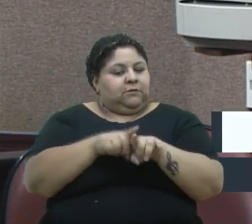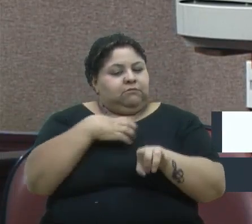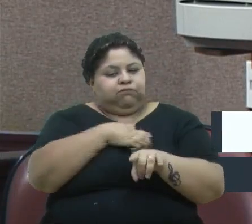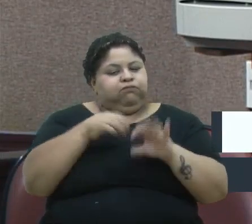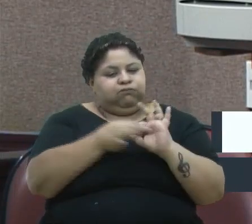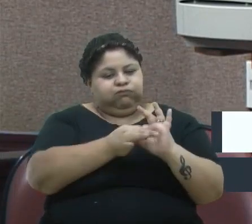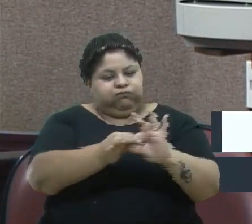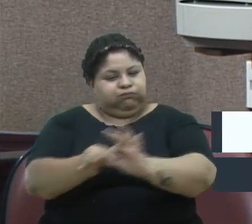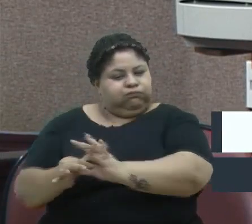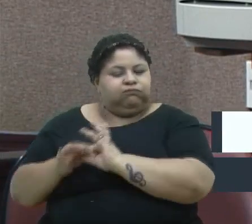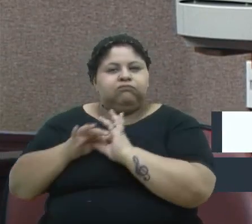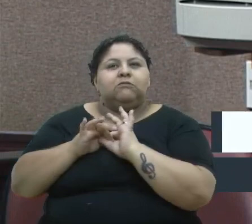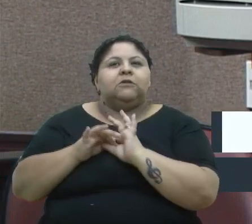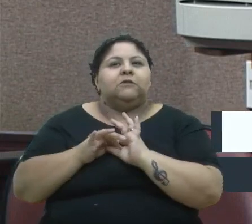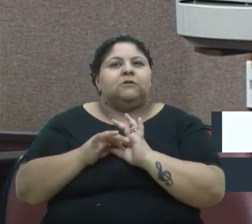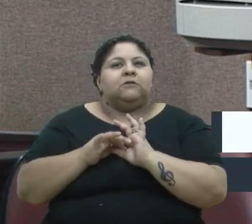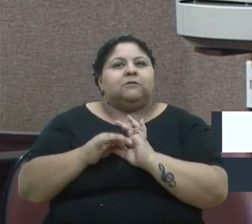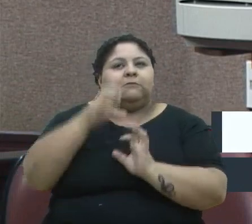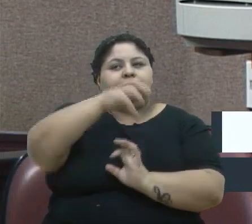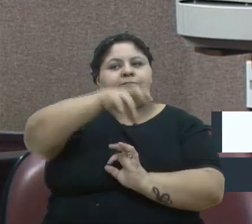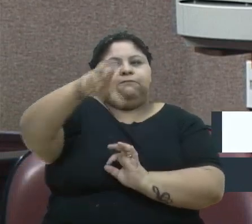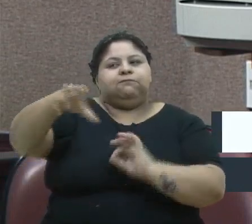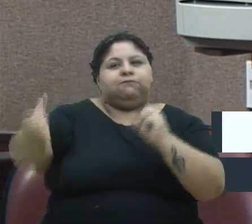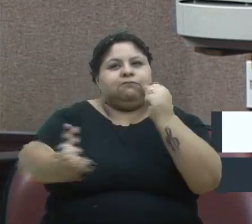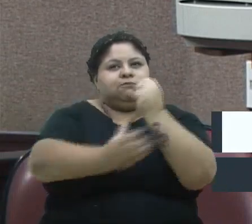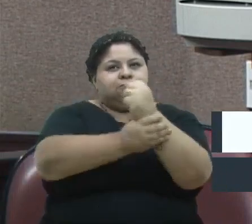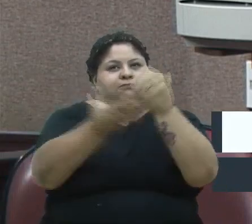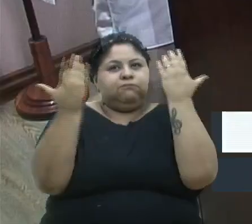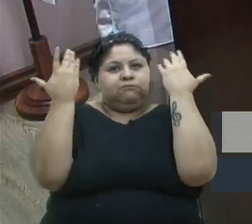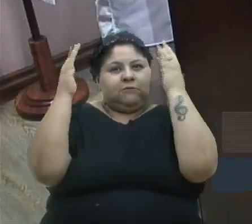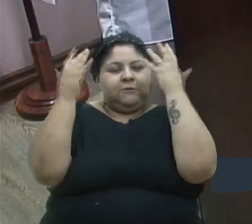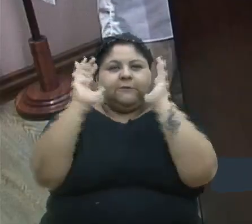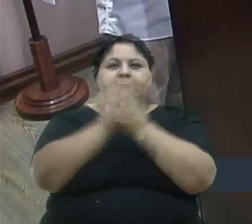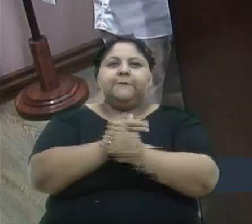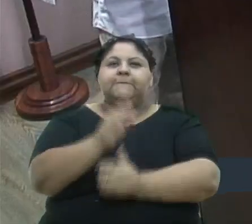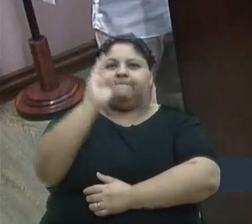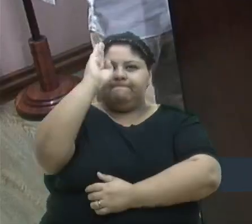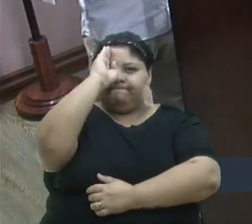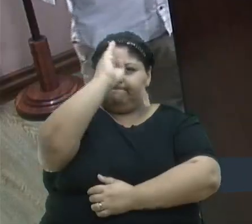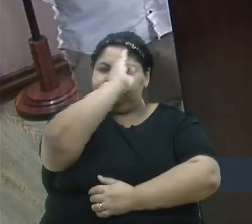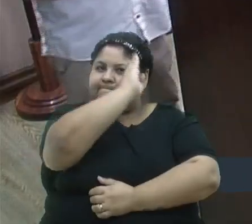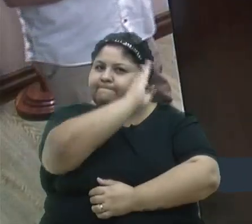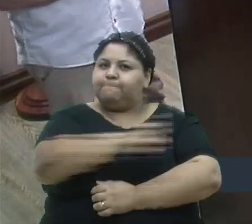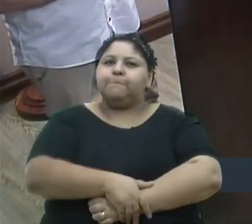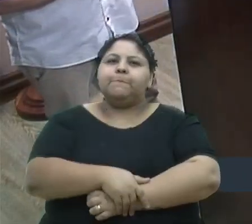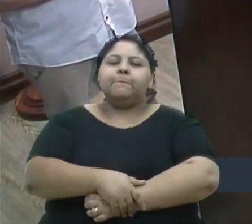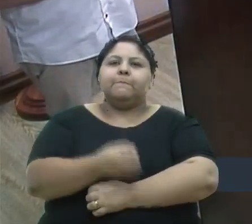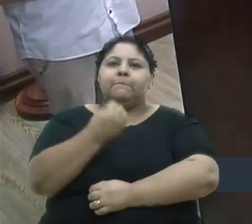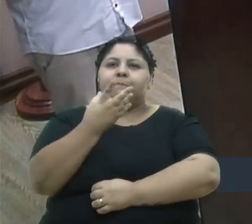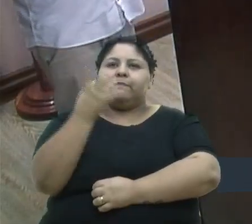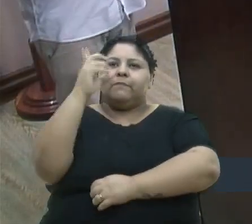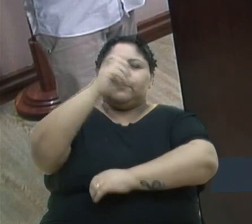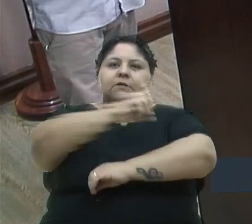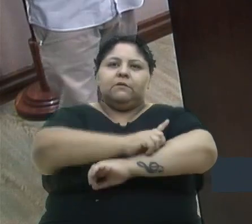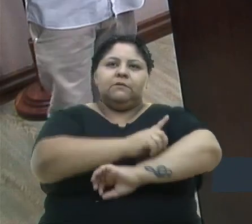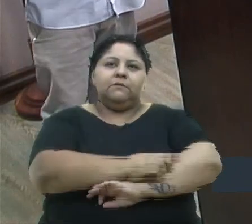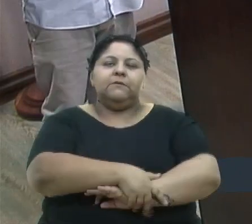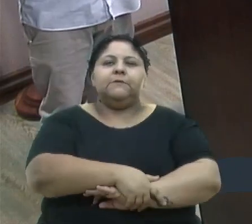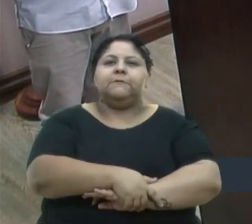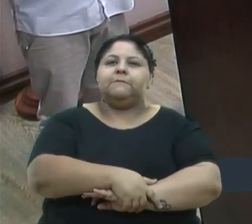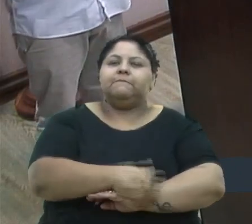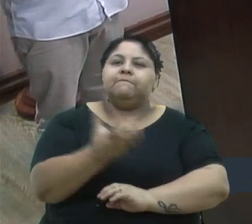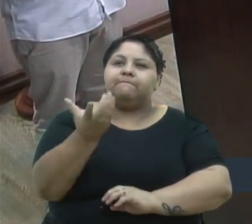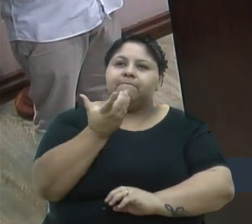e integrada entre os órgãos de segurança. Parabéns. Obrigado. Bressan. Senhor presidente, senhoras e senhores vereadores, eu gostaria de